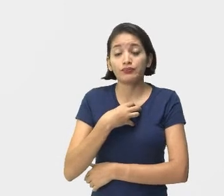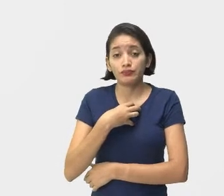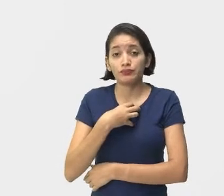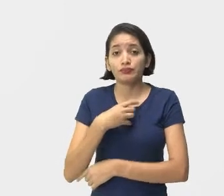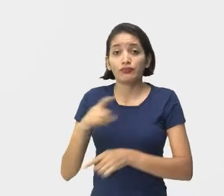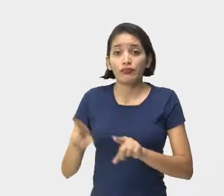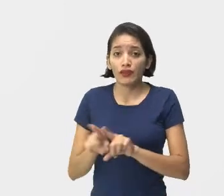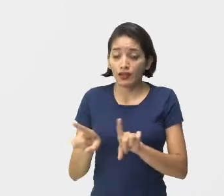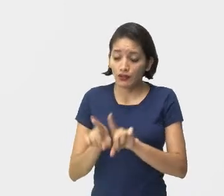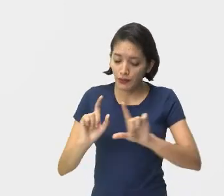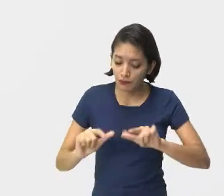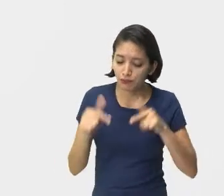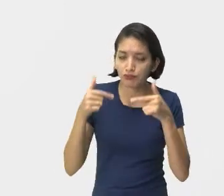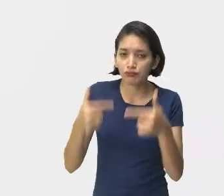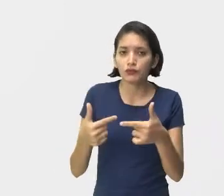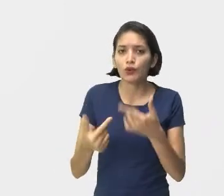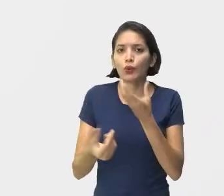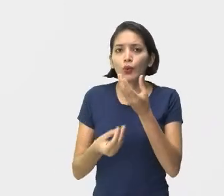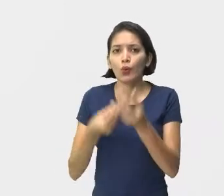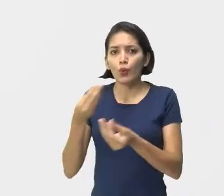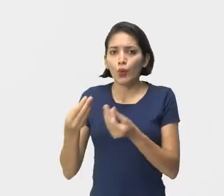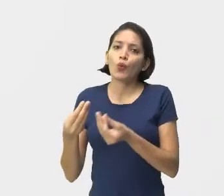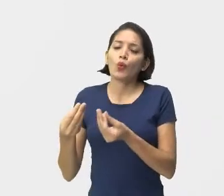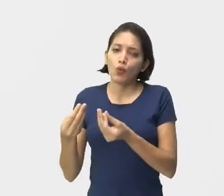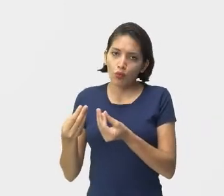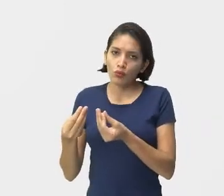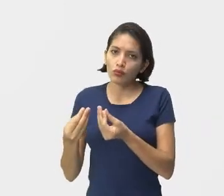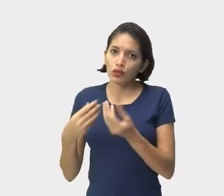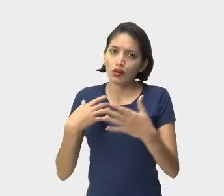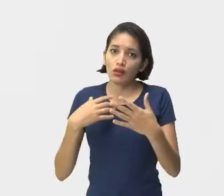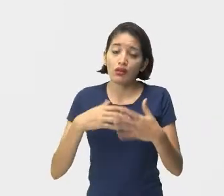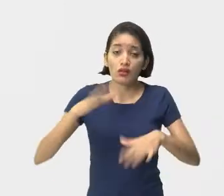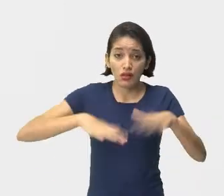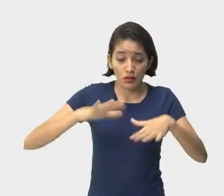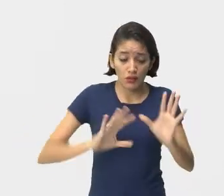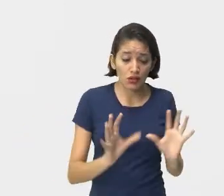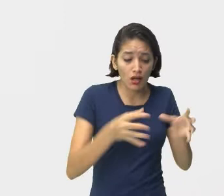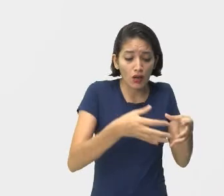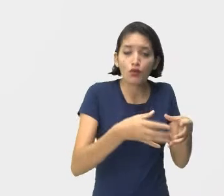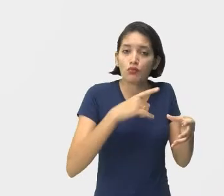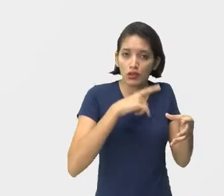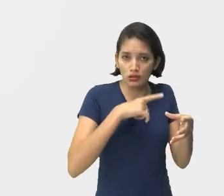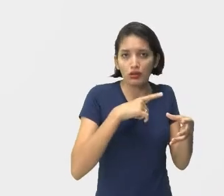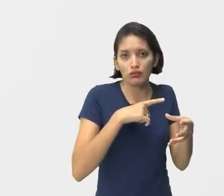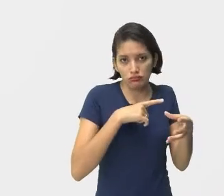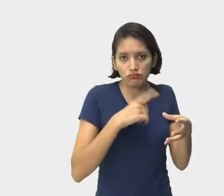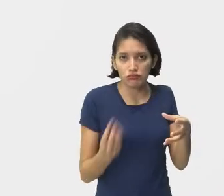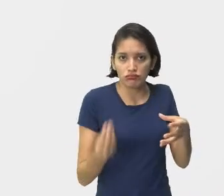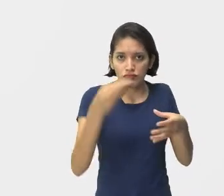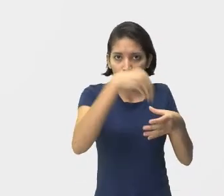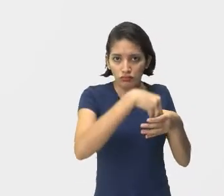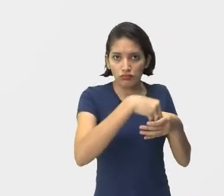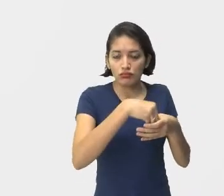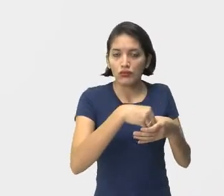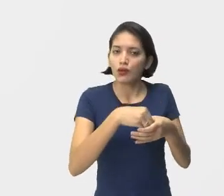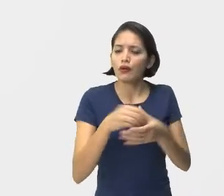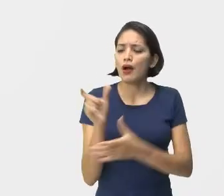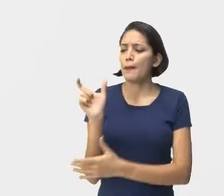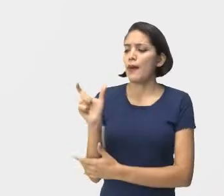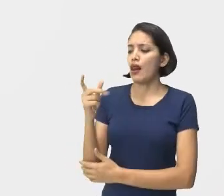a agir da maneira que convém à classe que detém o poder. Então, olha só a palavrinha poder,